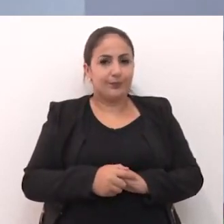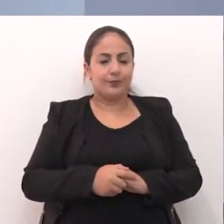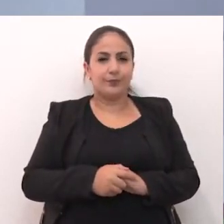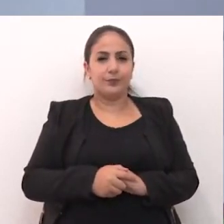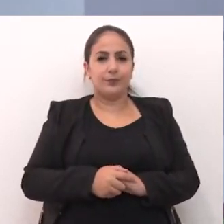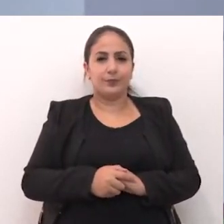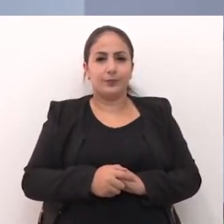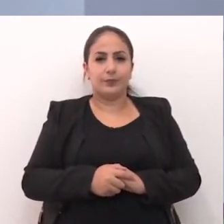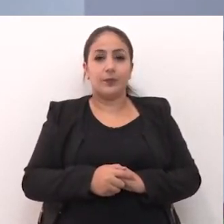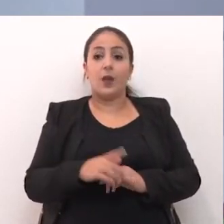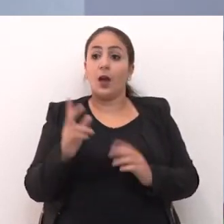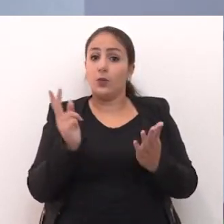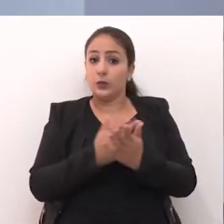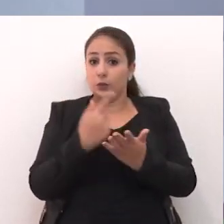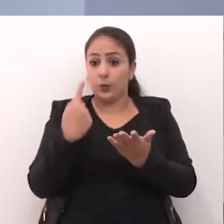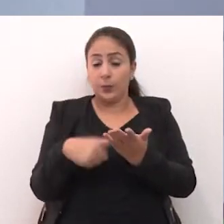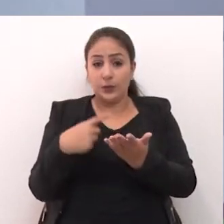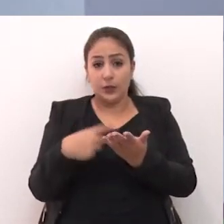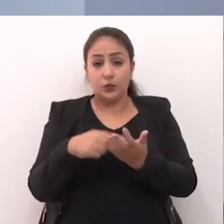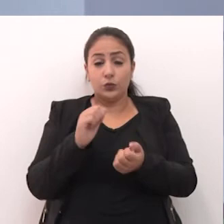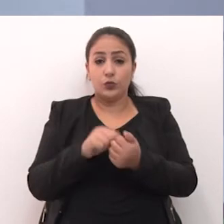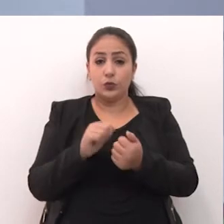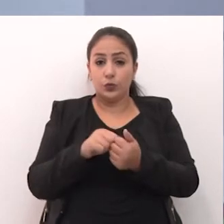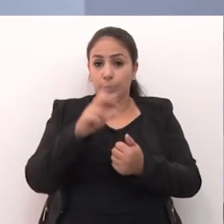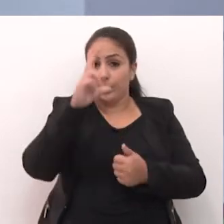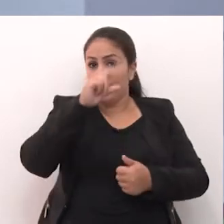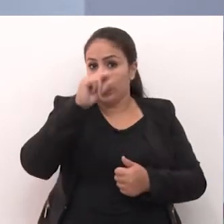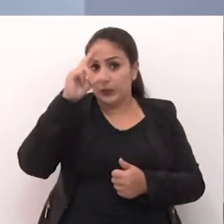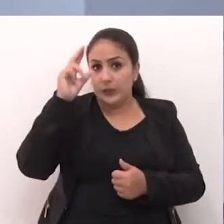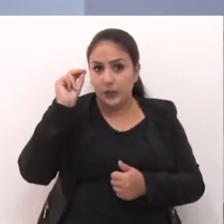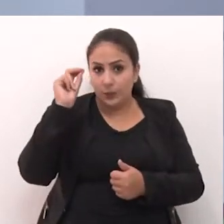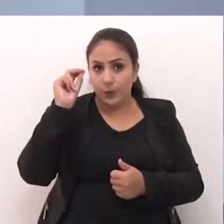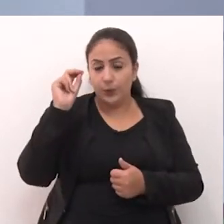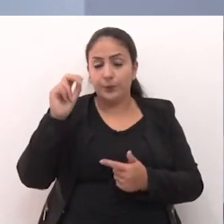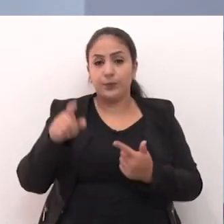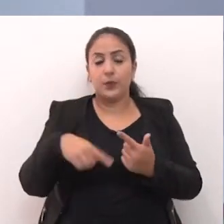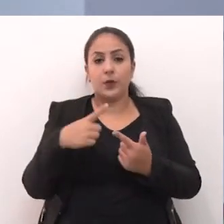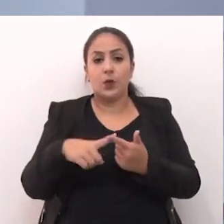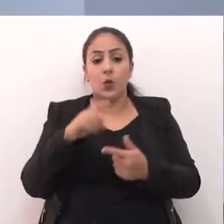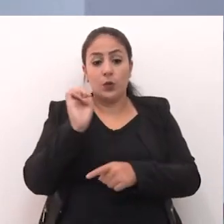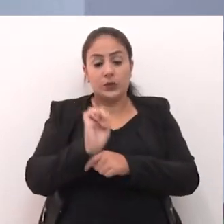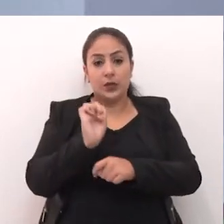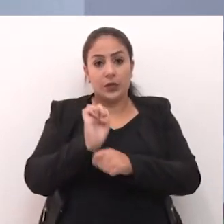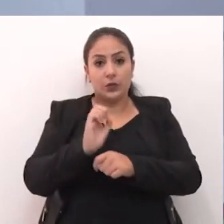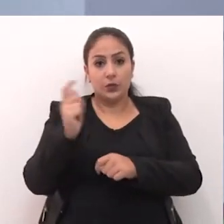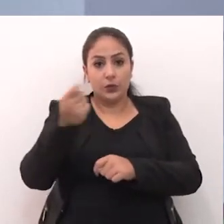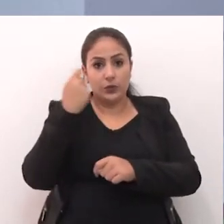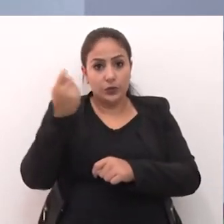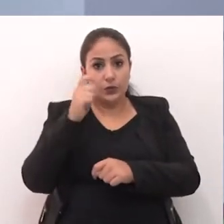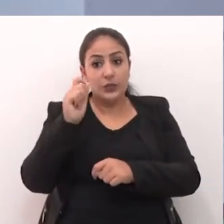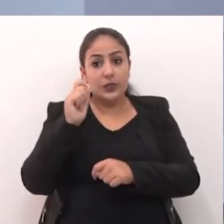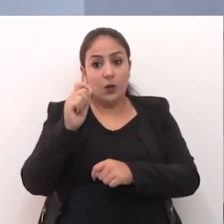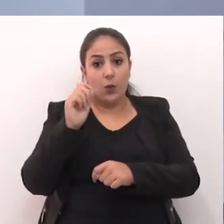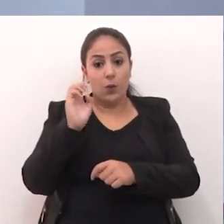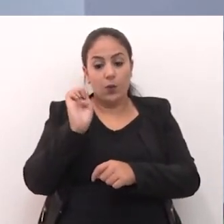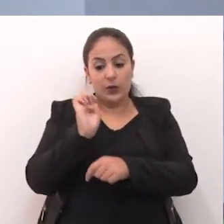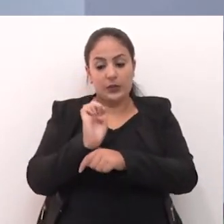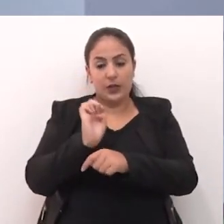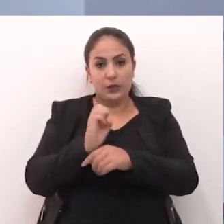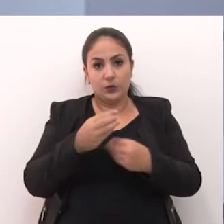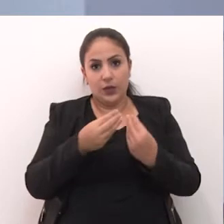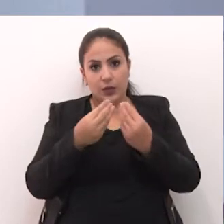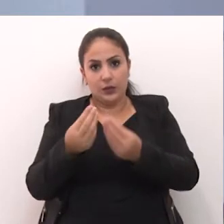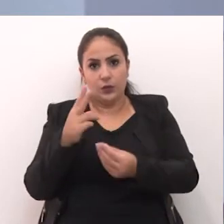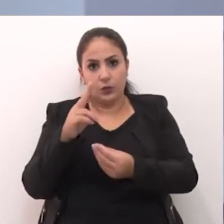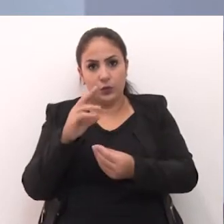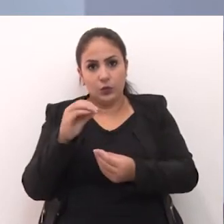né? Houve um acordo entre o Executivo com o Estado do Rio Grande do Sul, onde o Estado vai passar